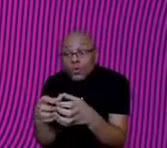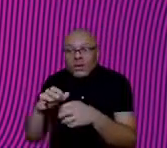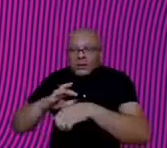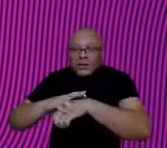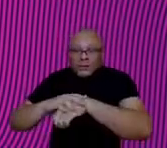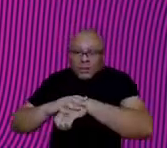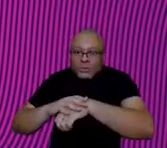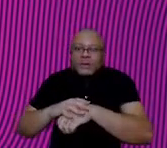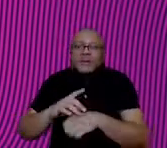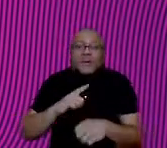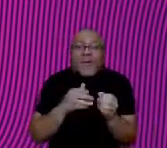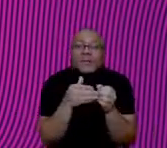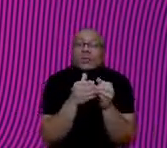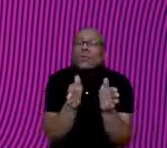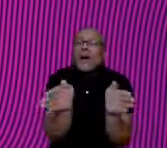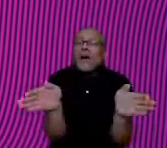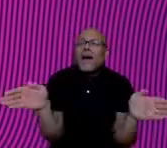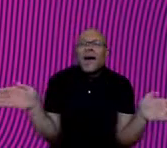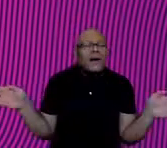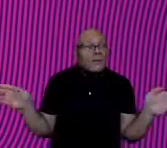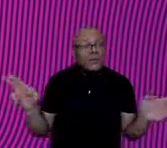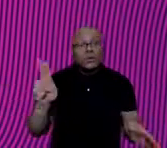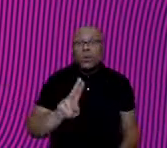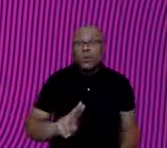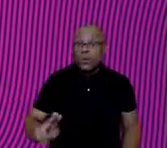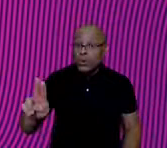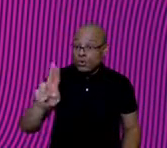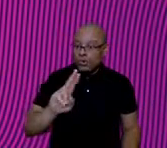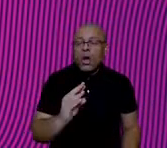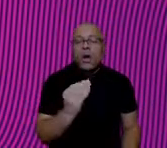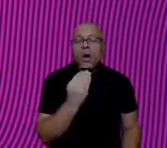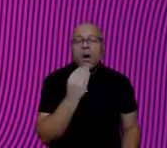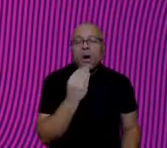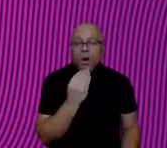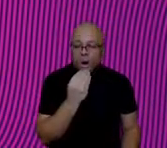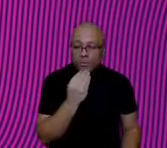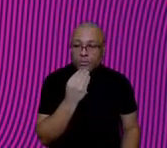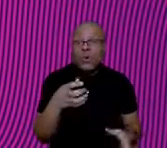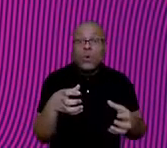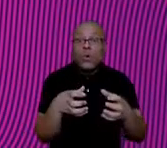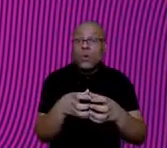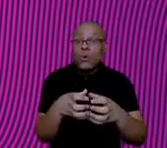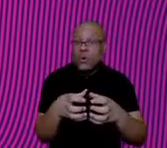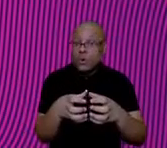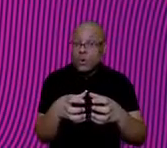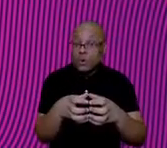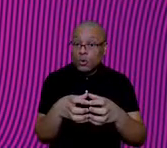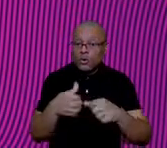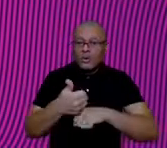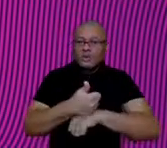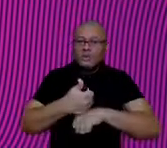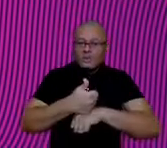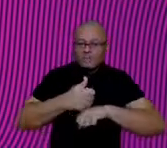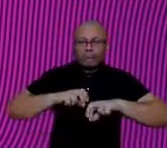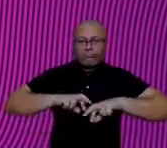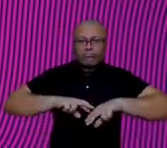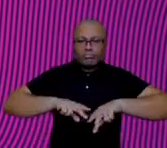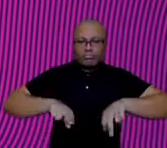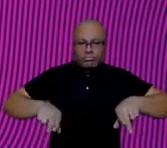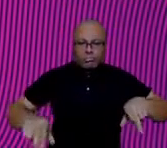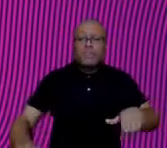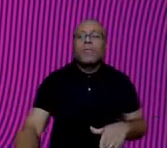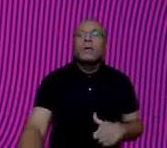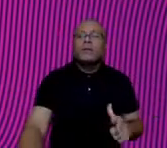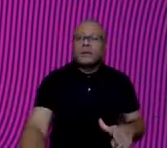Então, essa integração é, obviamente, através dessa equipe especializada, multidisciplinar e variando, inclusive, saindo